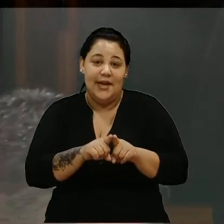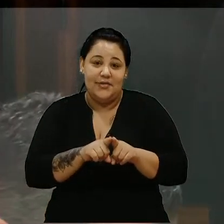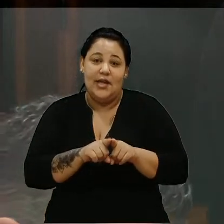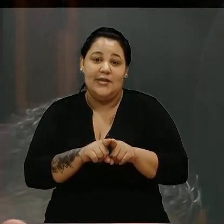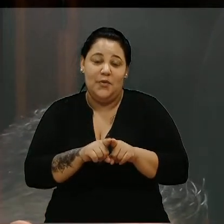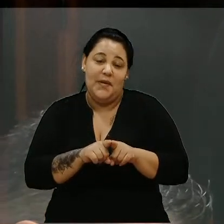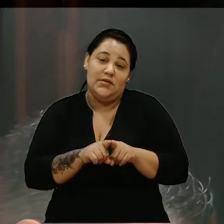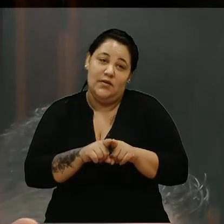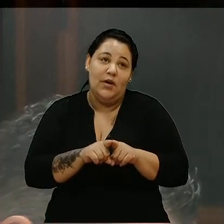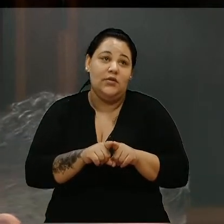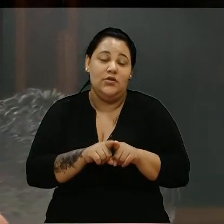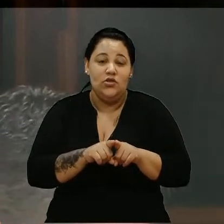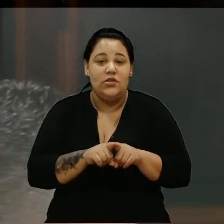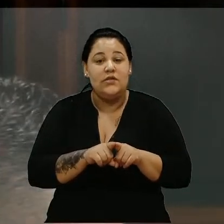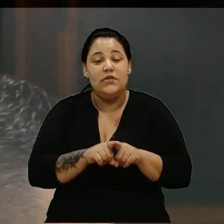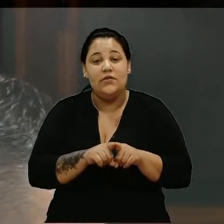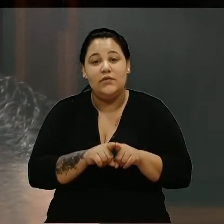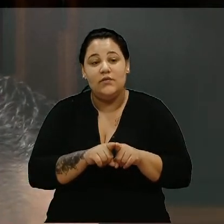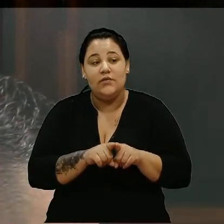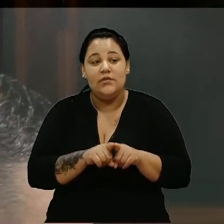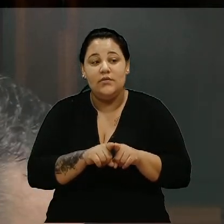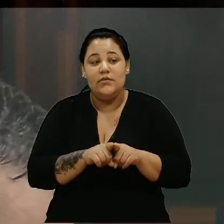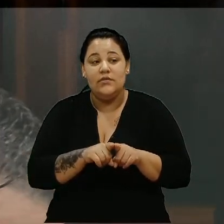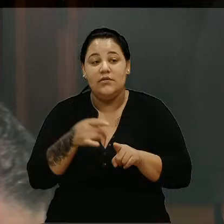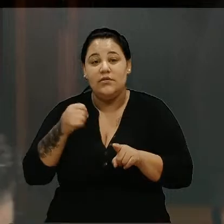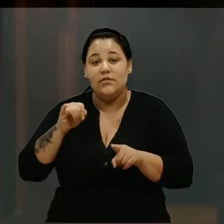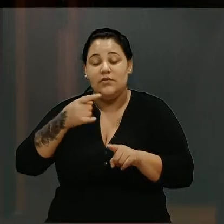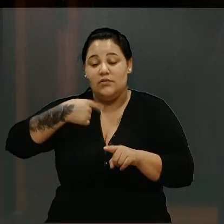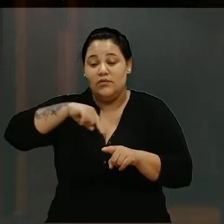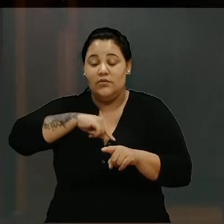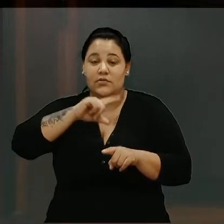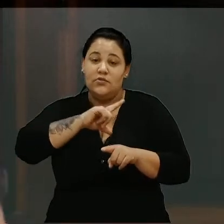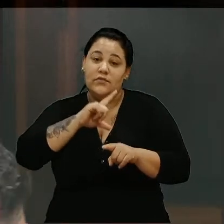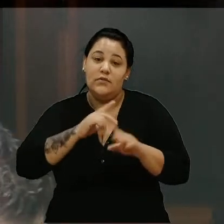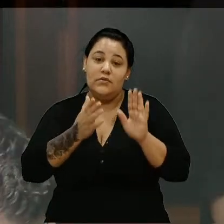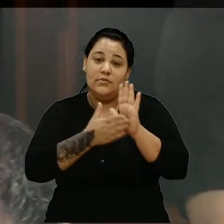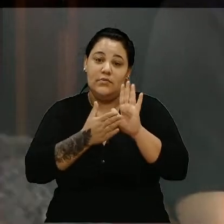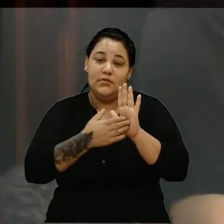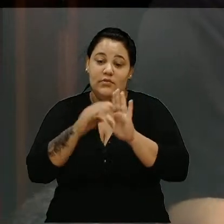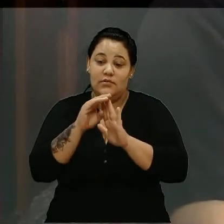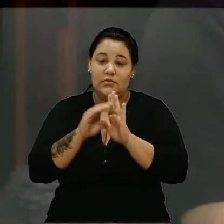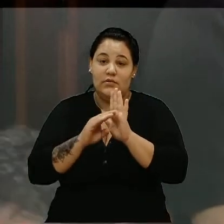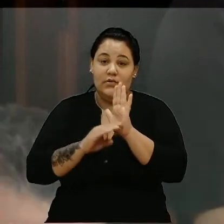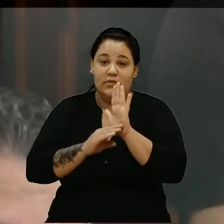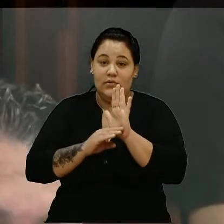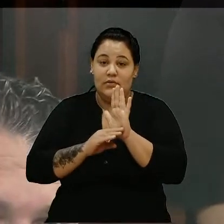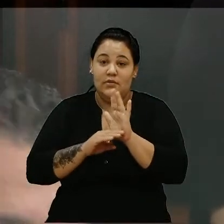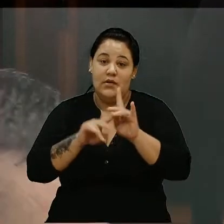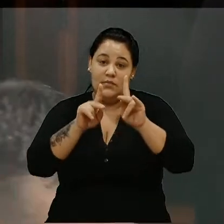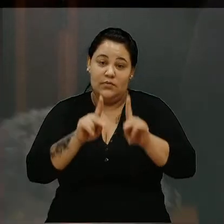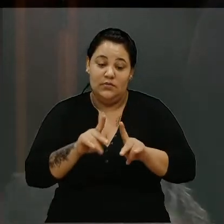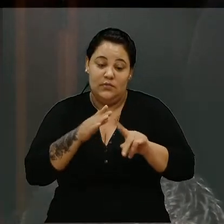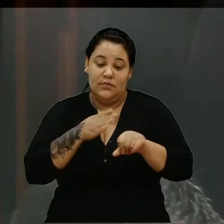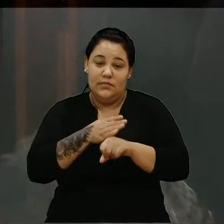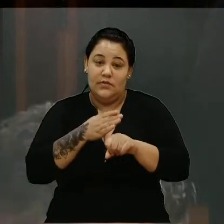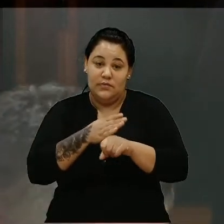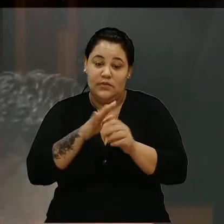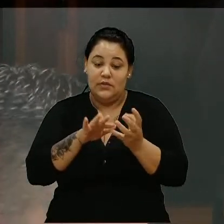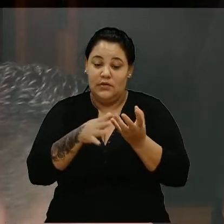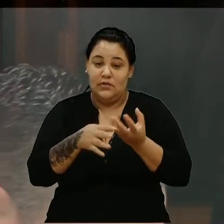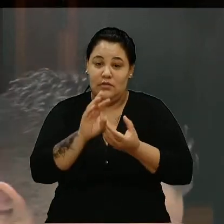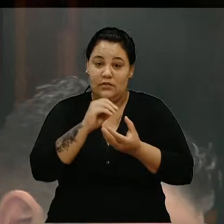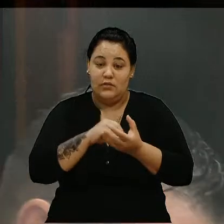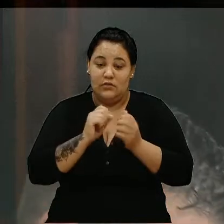pelo Executivo Municipal. Se nós tivéssemos um plano de carreiras, as pessoas entrariam na Codeca através de concurso, do